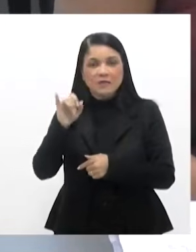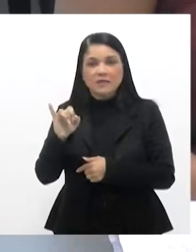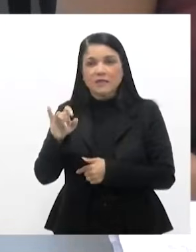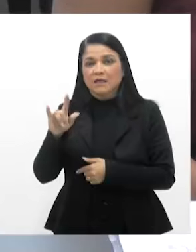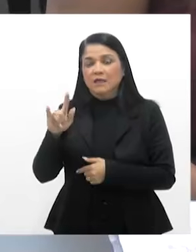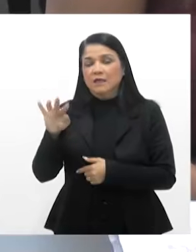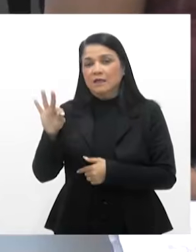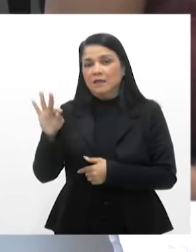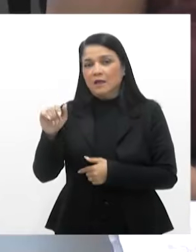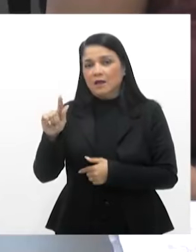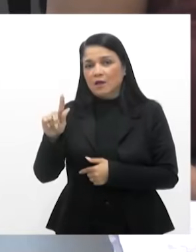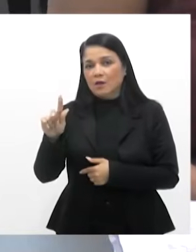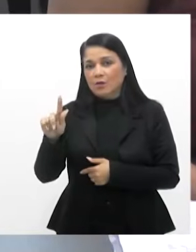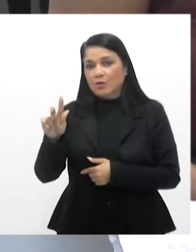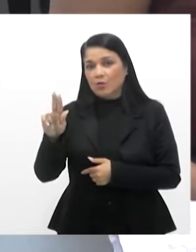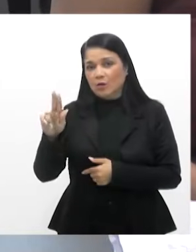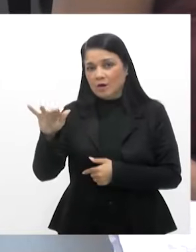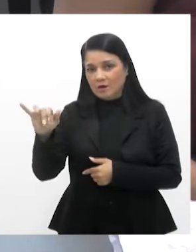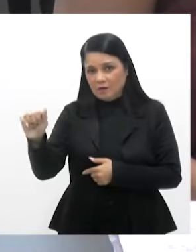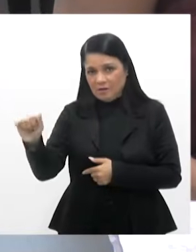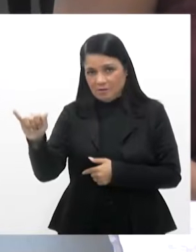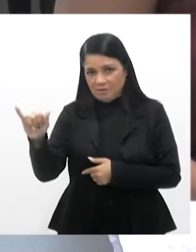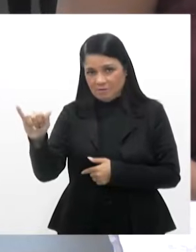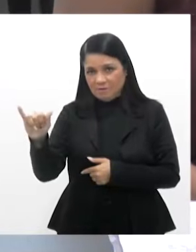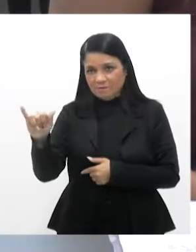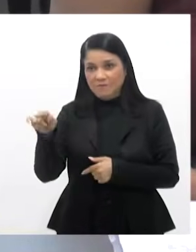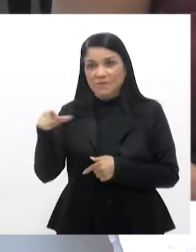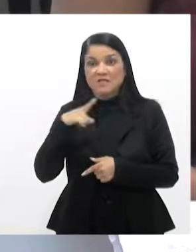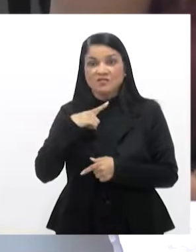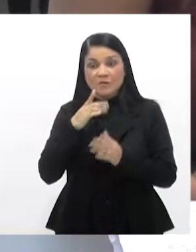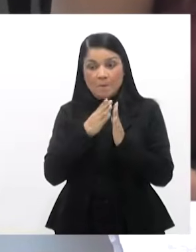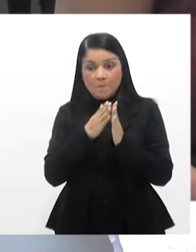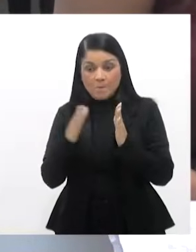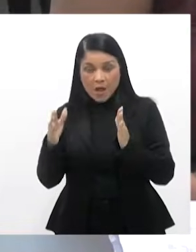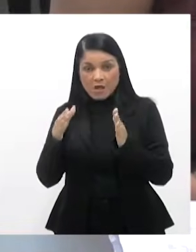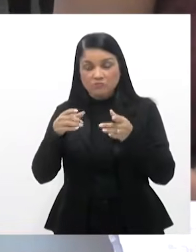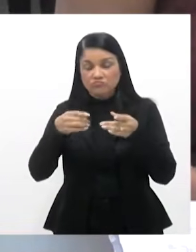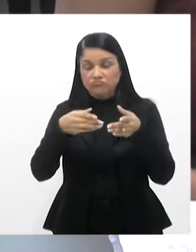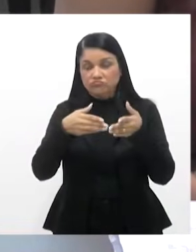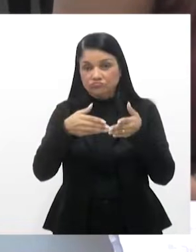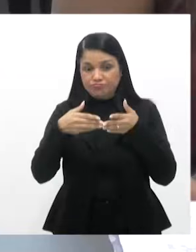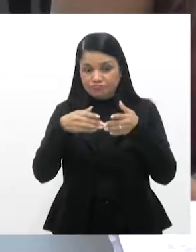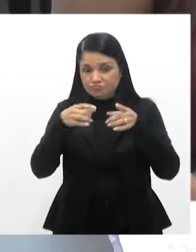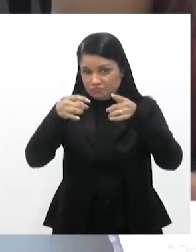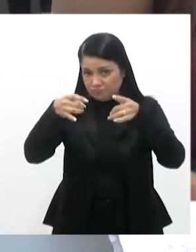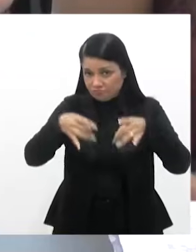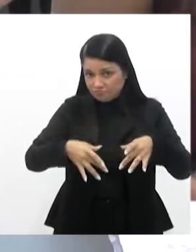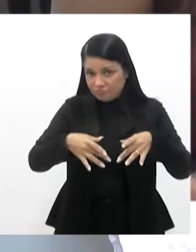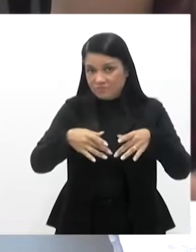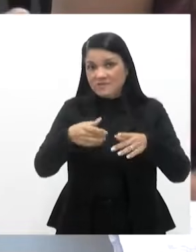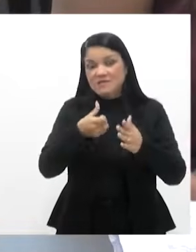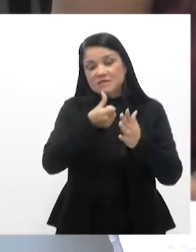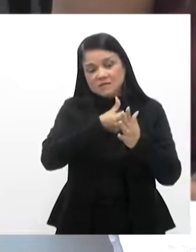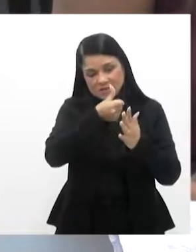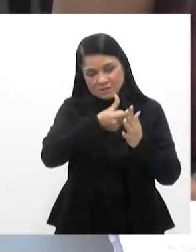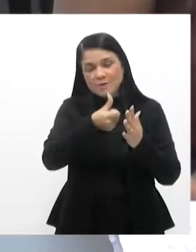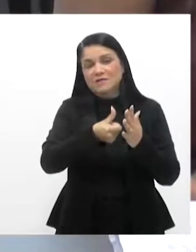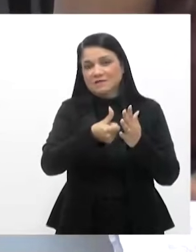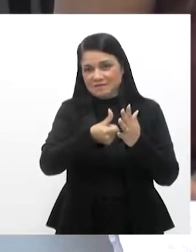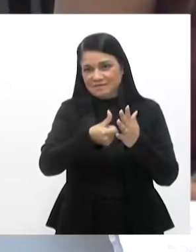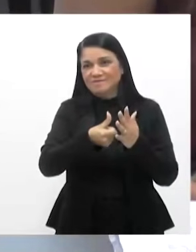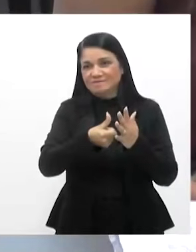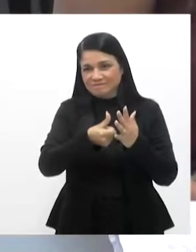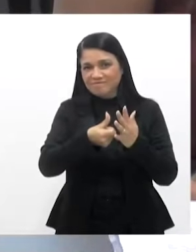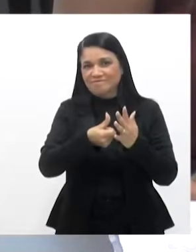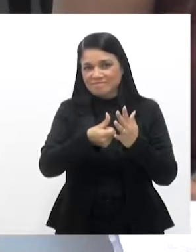É real. Se houver Lei eleitoral. prazo de desincompatibilização, 6 meses.